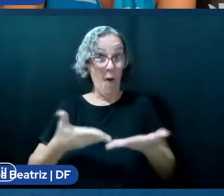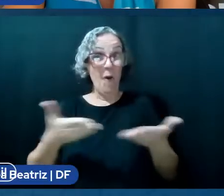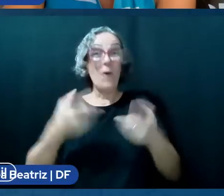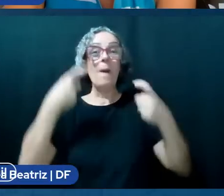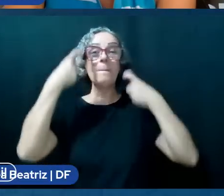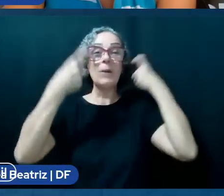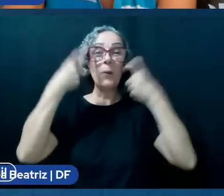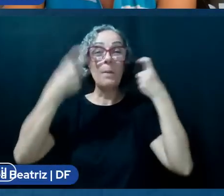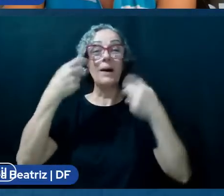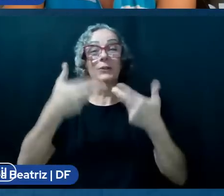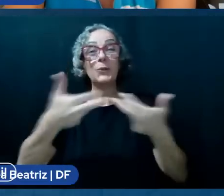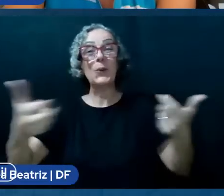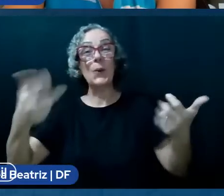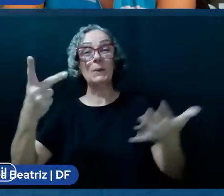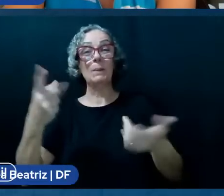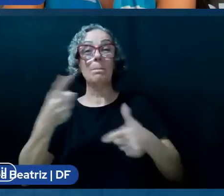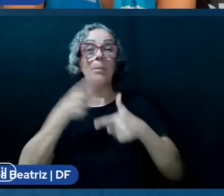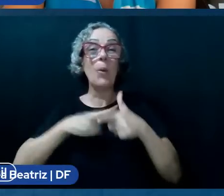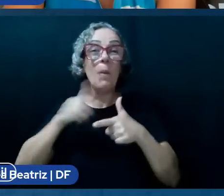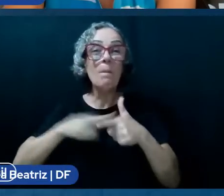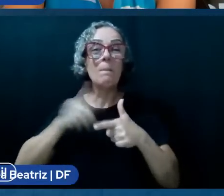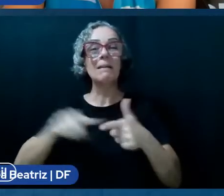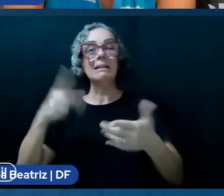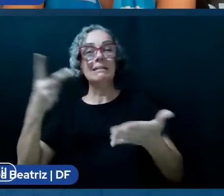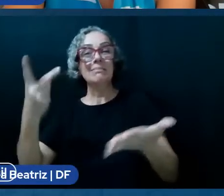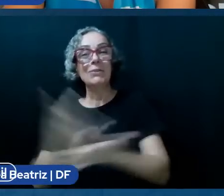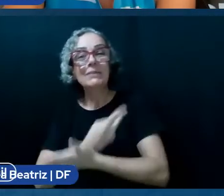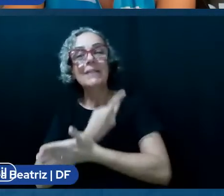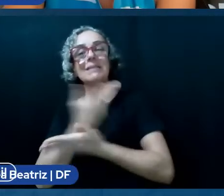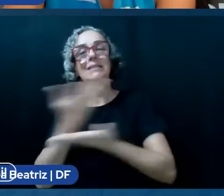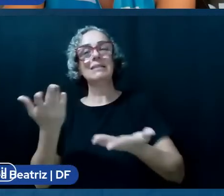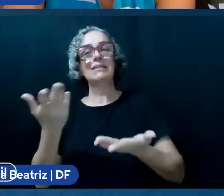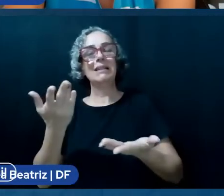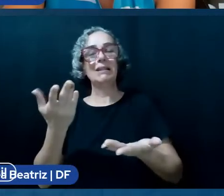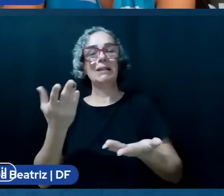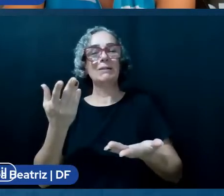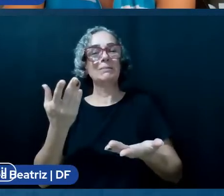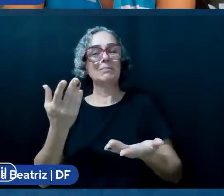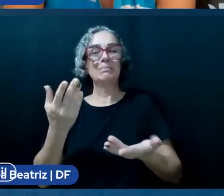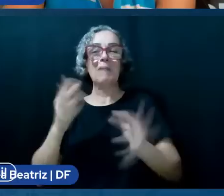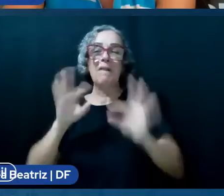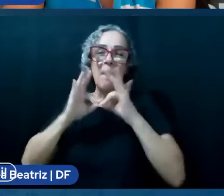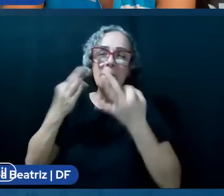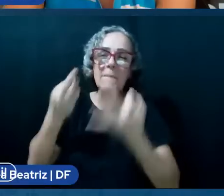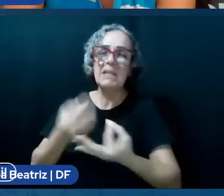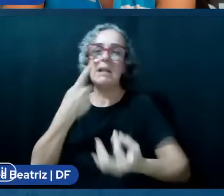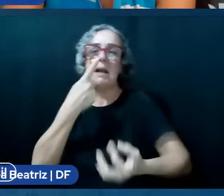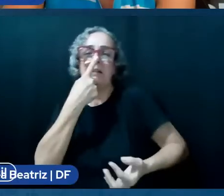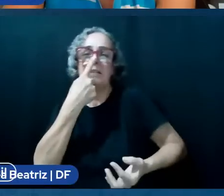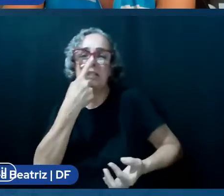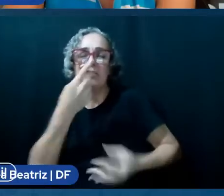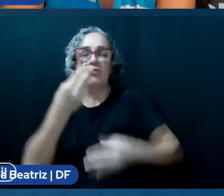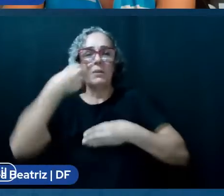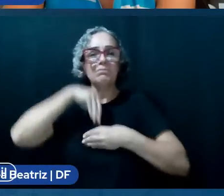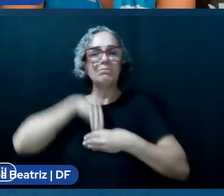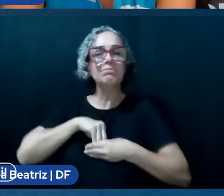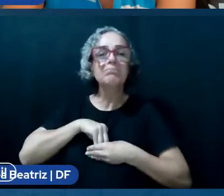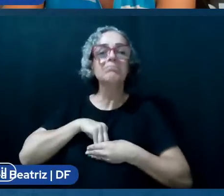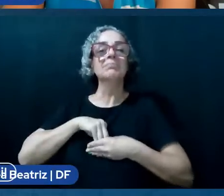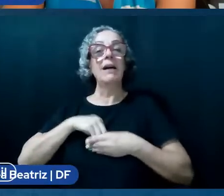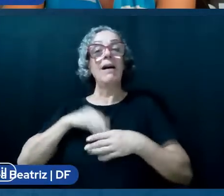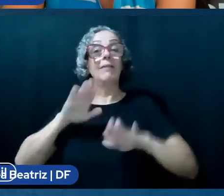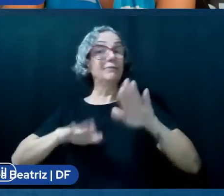ou uma determinada questão íntima, a gente é capaz até de não perceber o que se